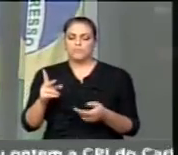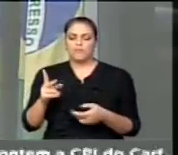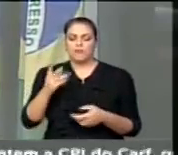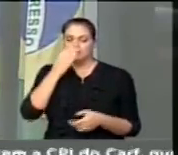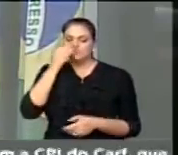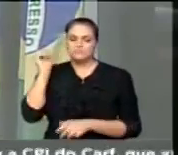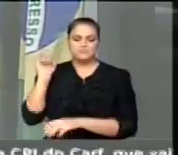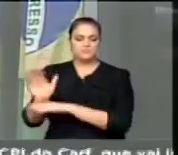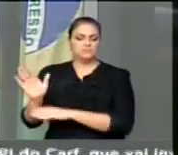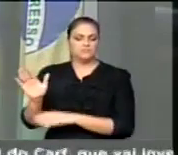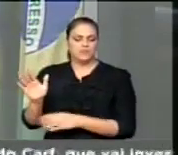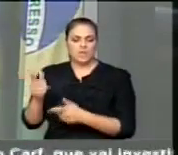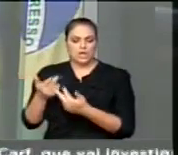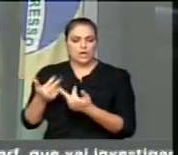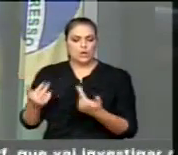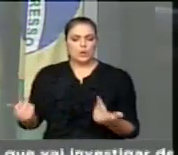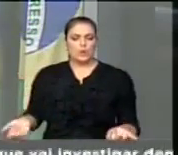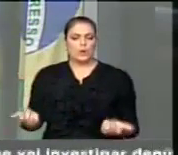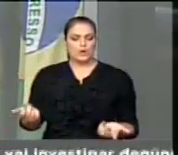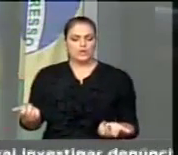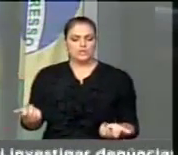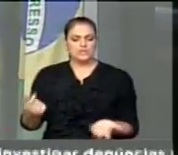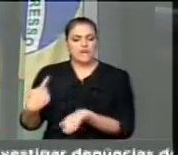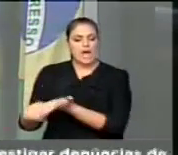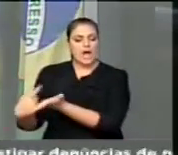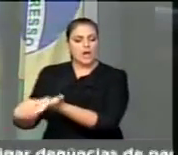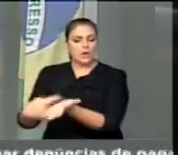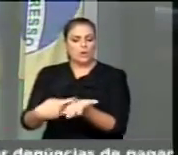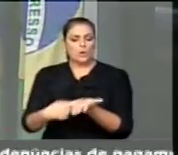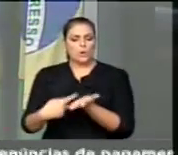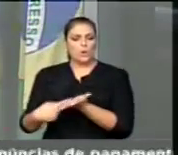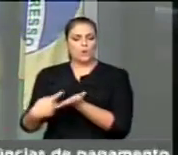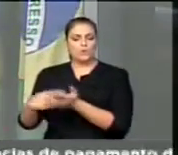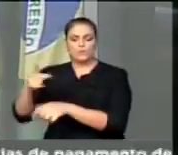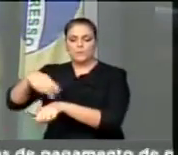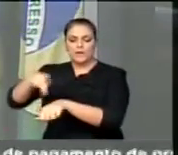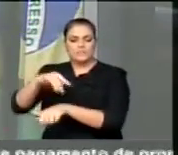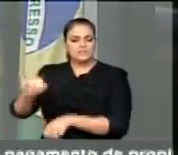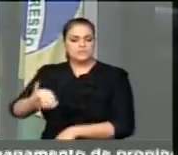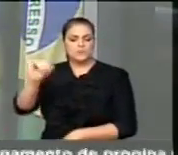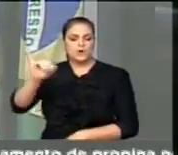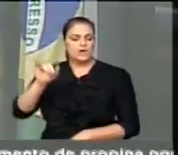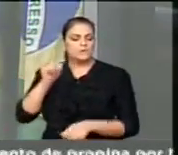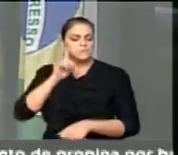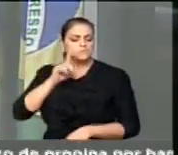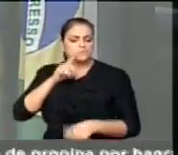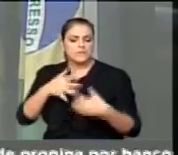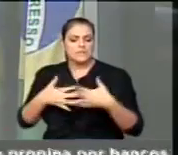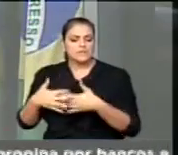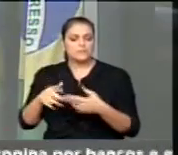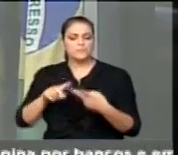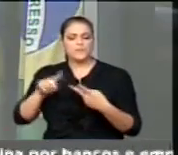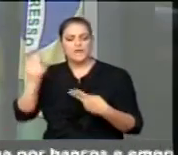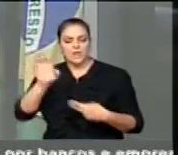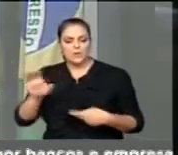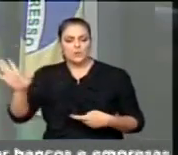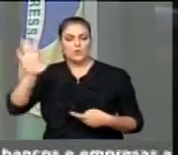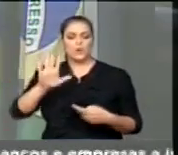costas para acordos bilaterais com países importantes, como os Estados Unidos, países da União